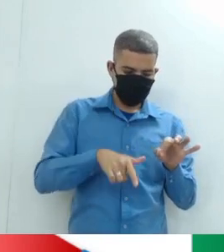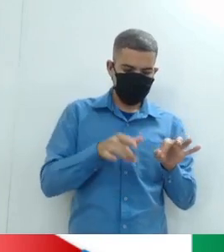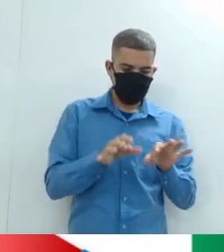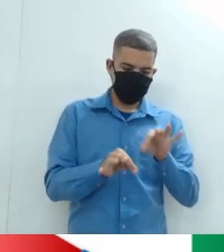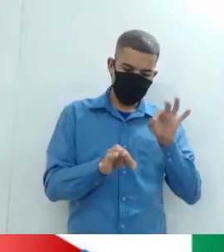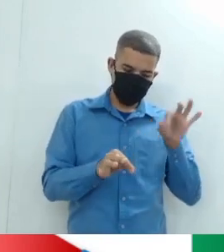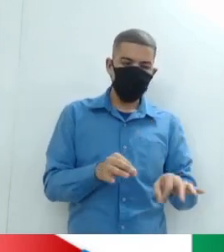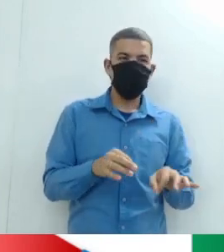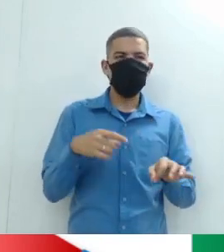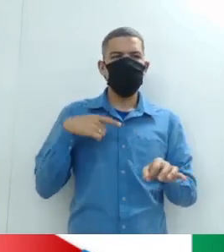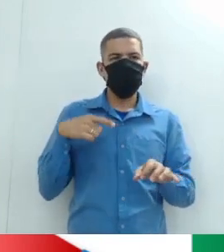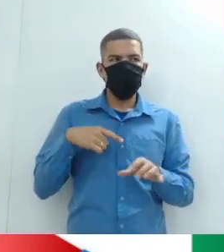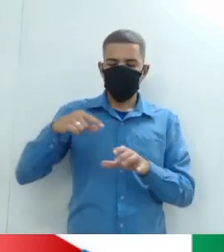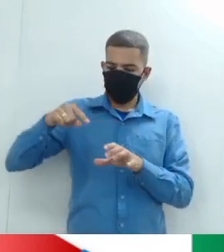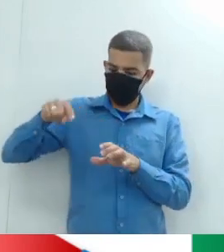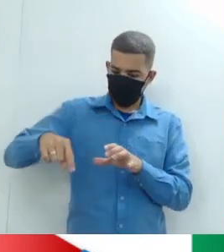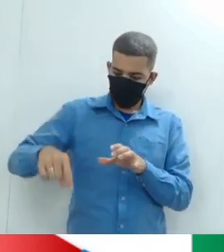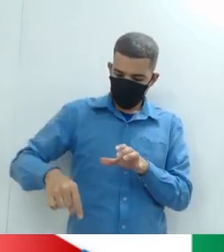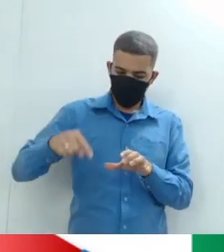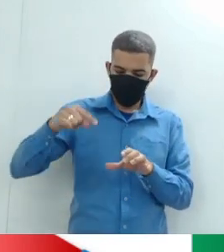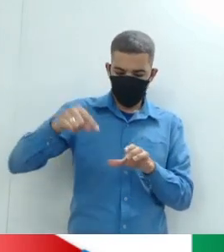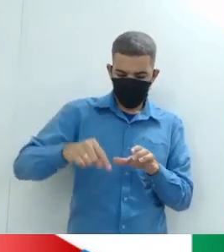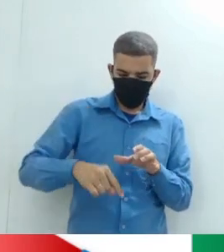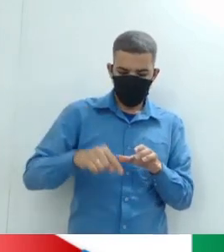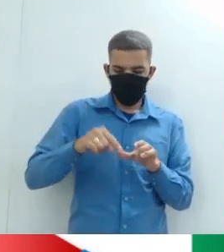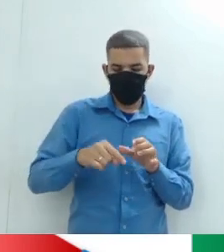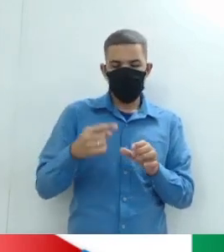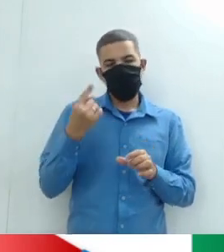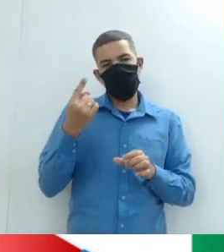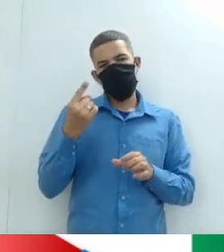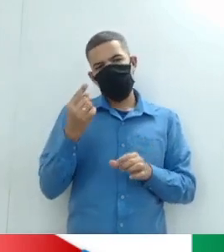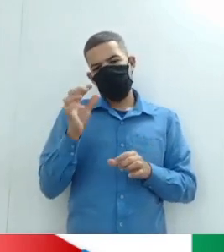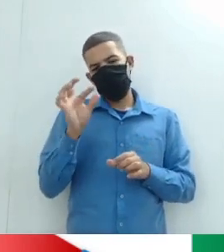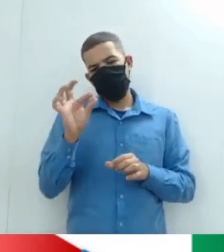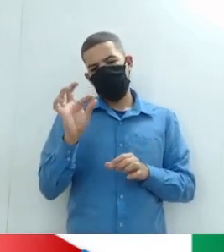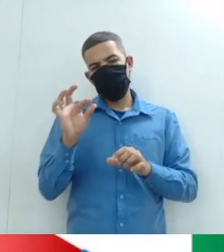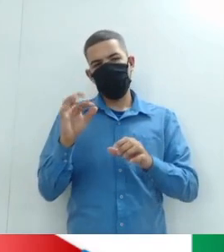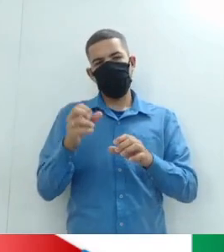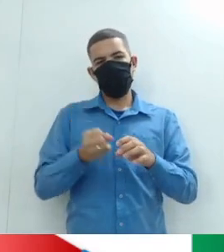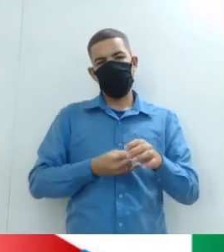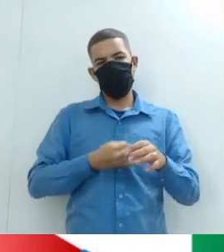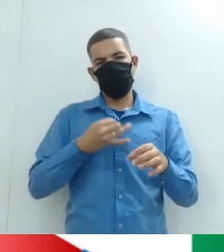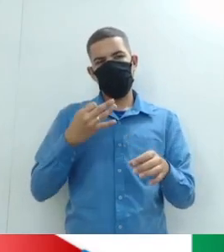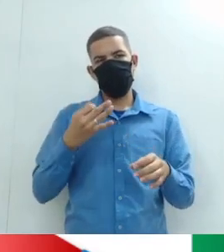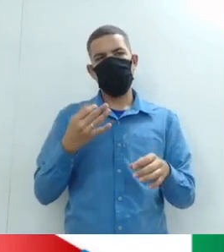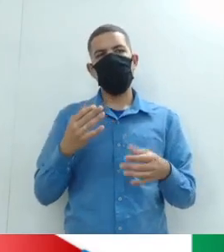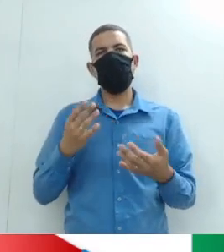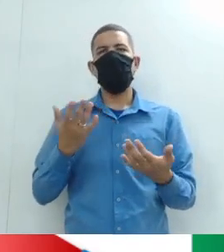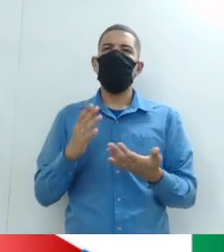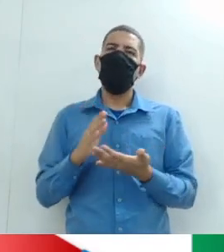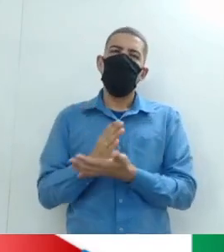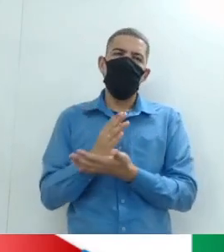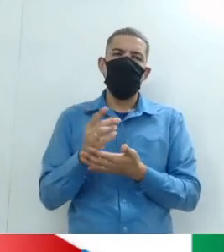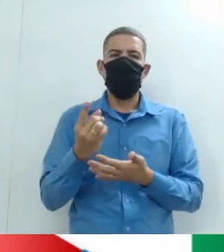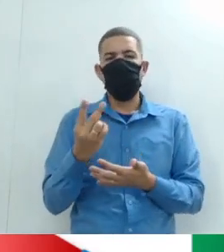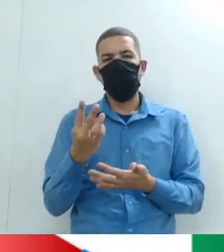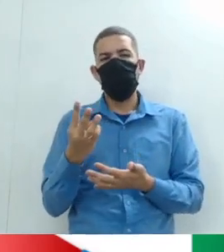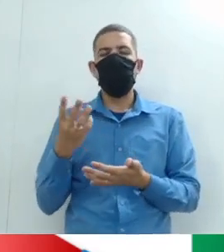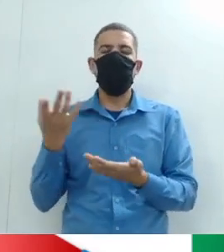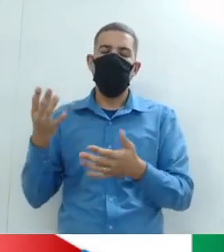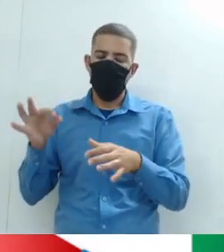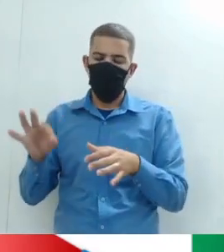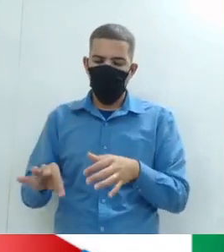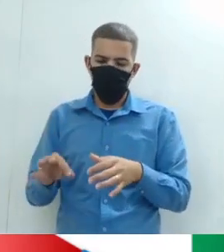das covas. Cada cova ia caber lá uma sementinha ou algumas sementes para nascer